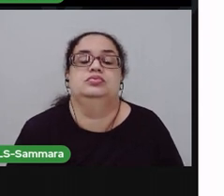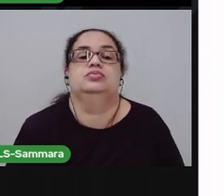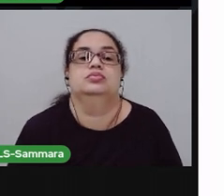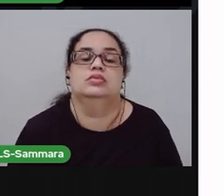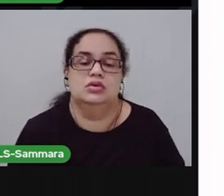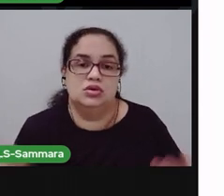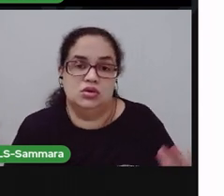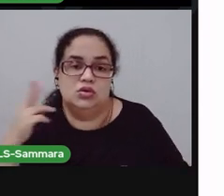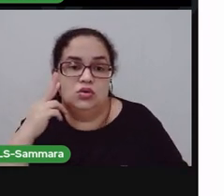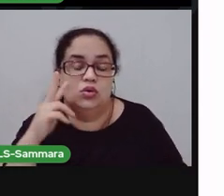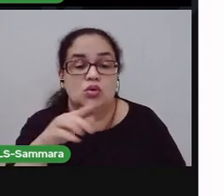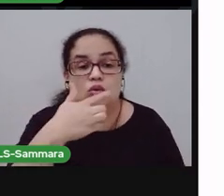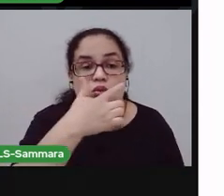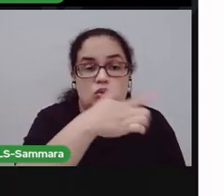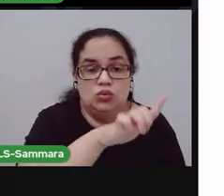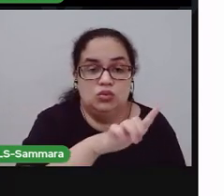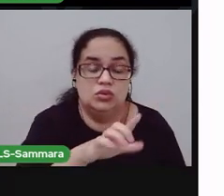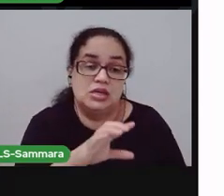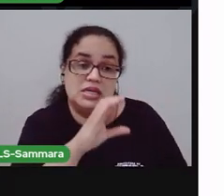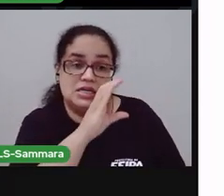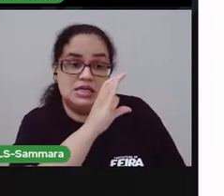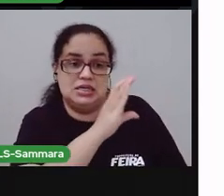Agora aqui outro.